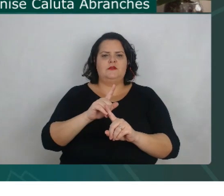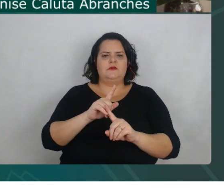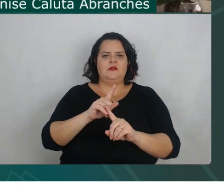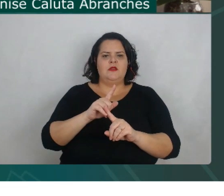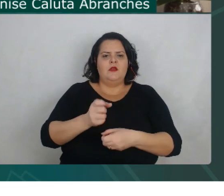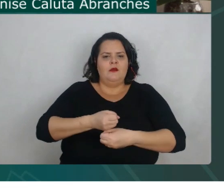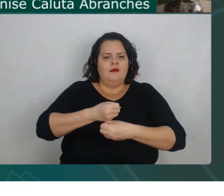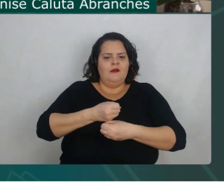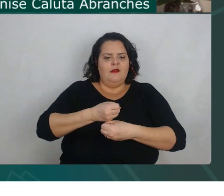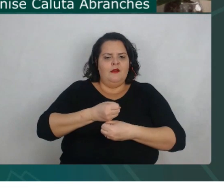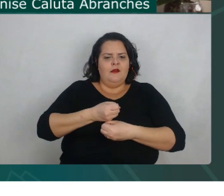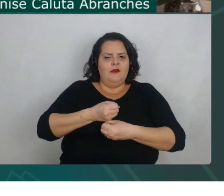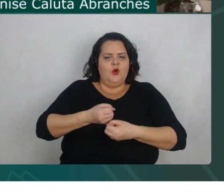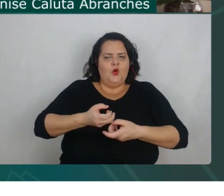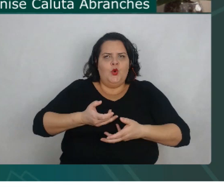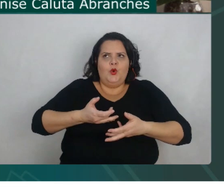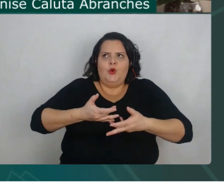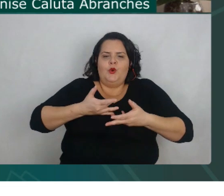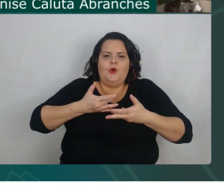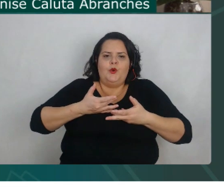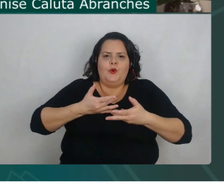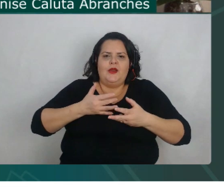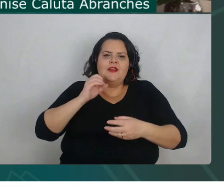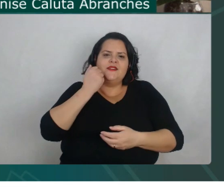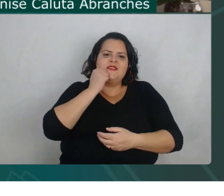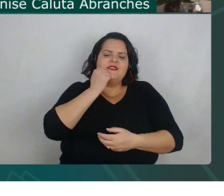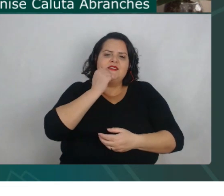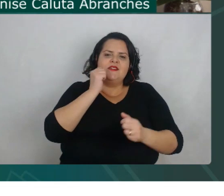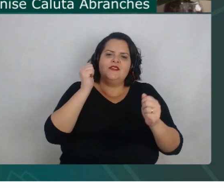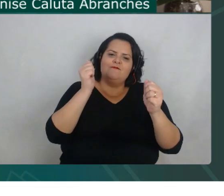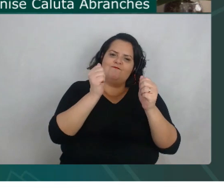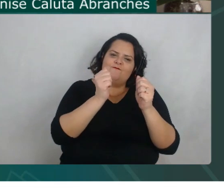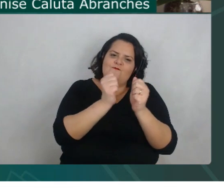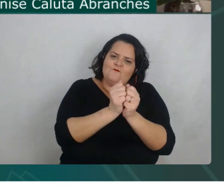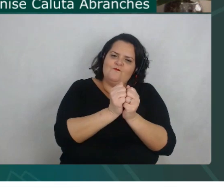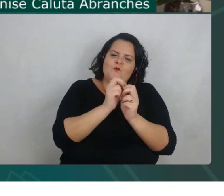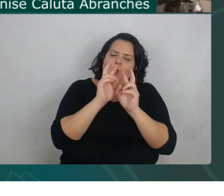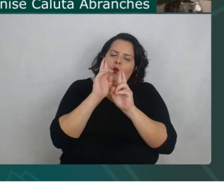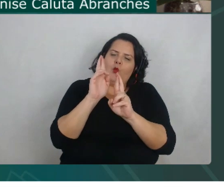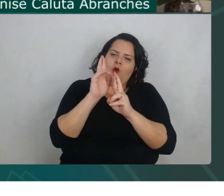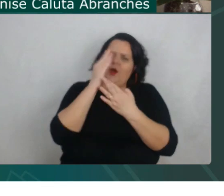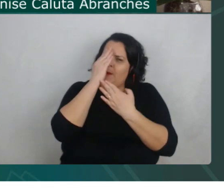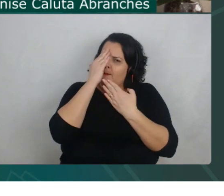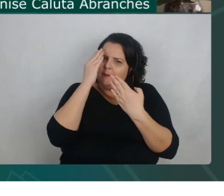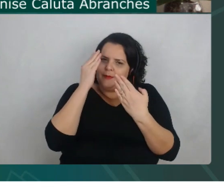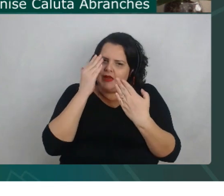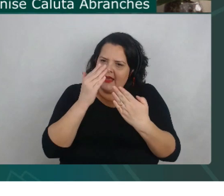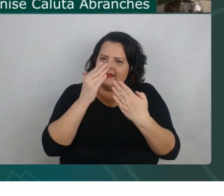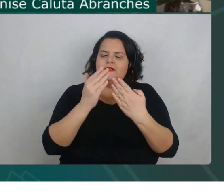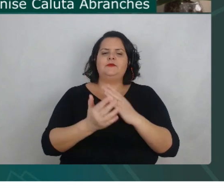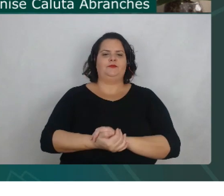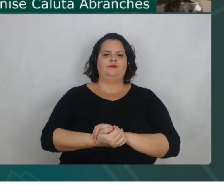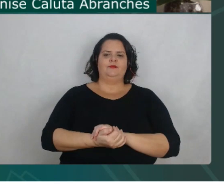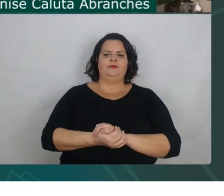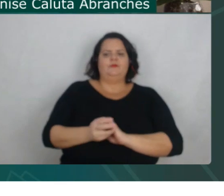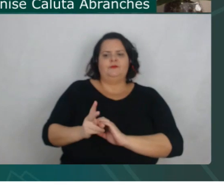inspiradora ciência e esperança. A professora Lili, muito obrigada. E dando continuidade